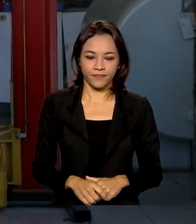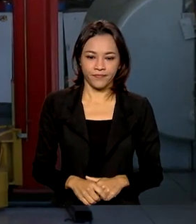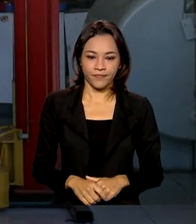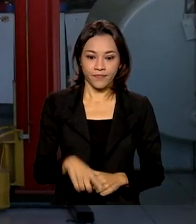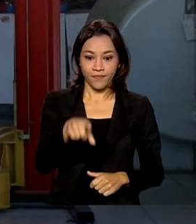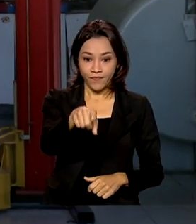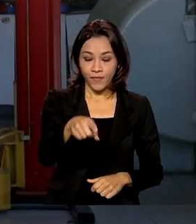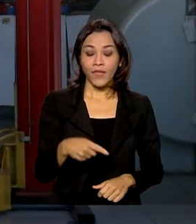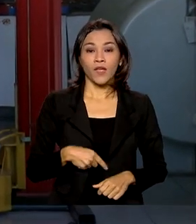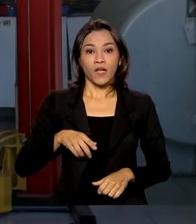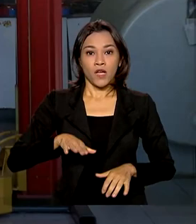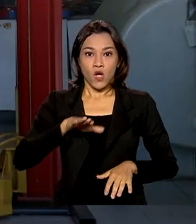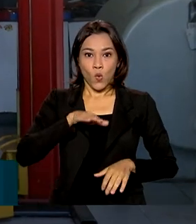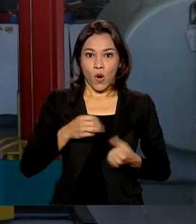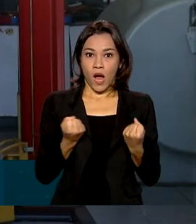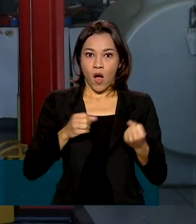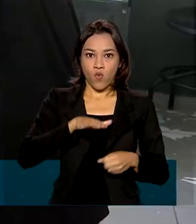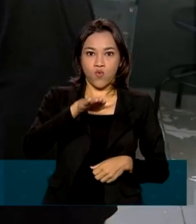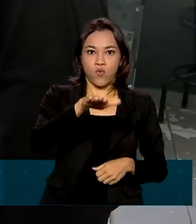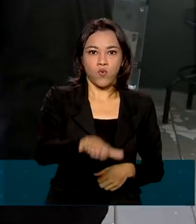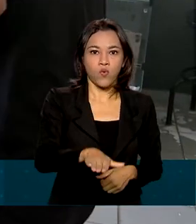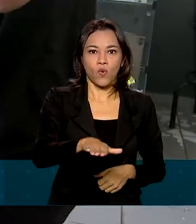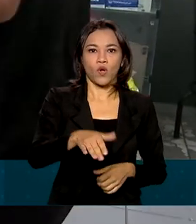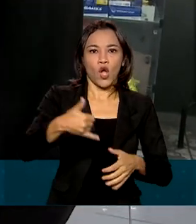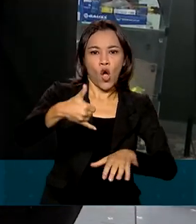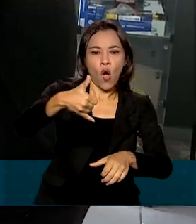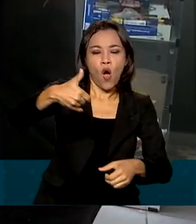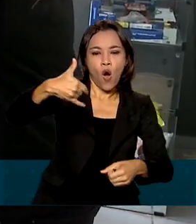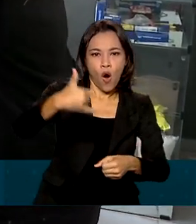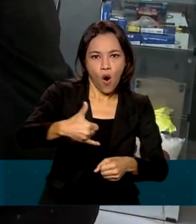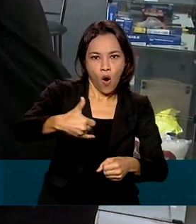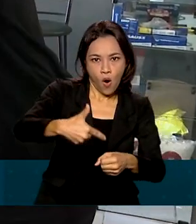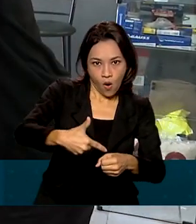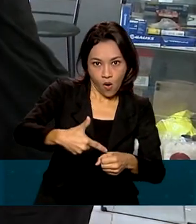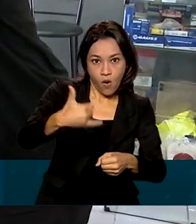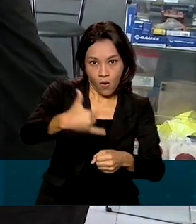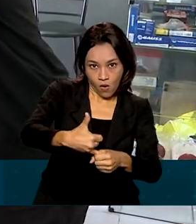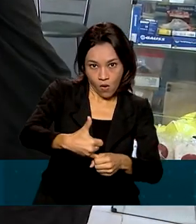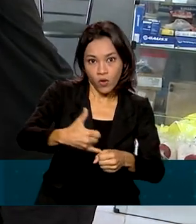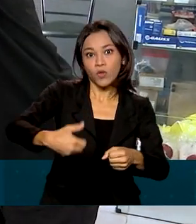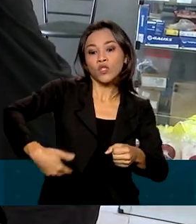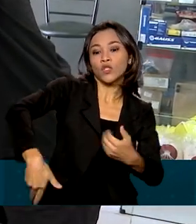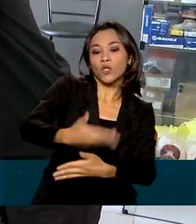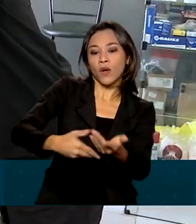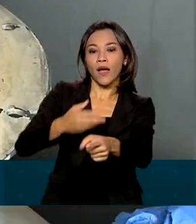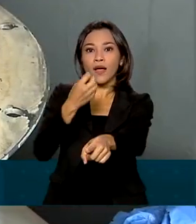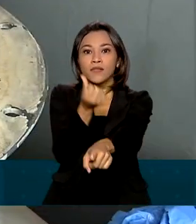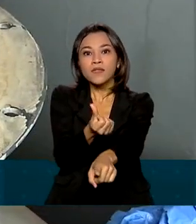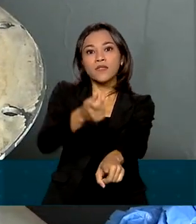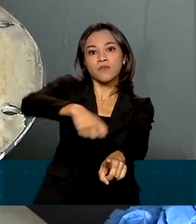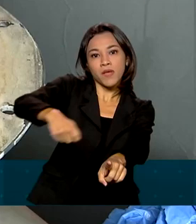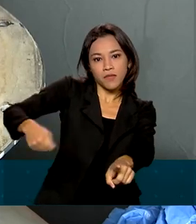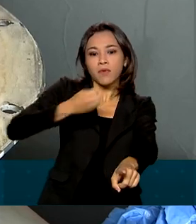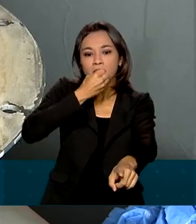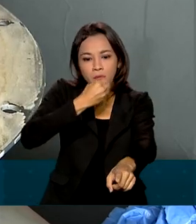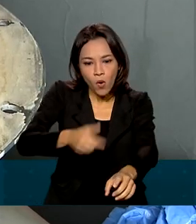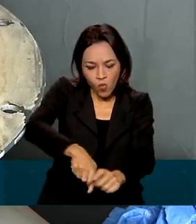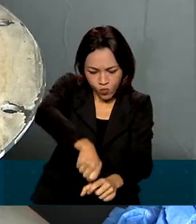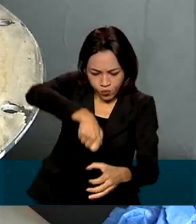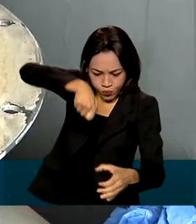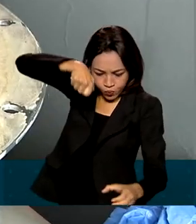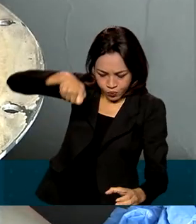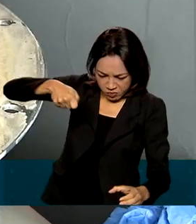Trocar o óleo a cada seis meses, uma recomendação para garantir o bom funcionamento do veículo. Mas todo o óleo